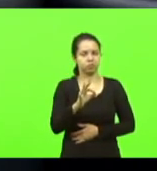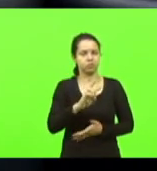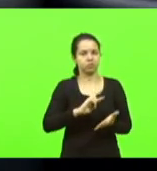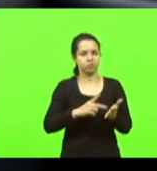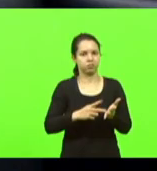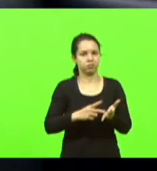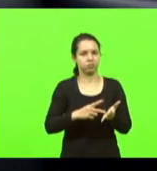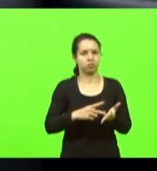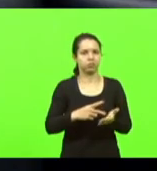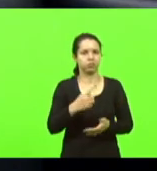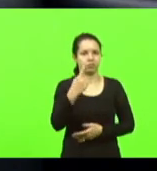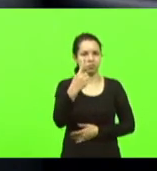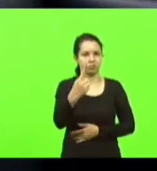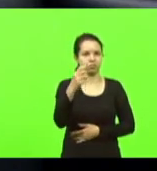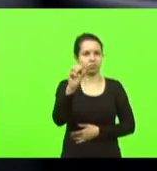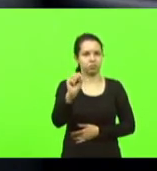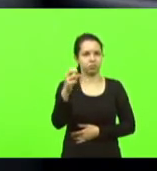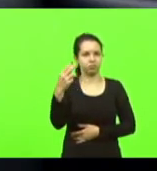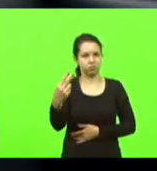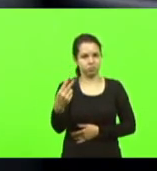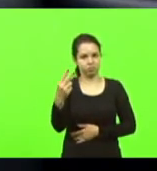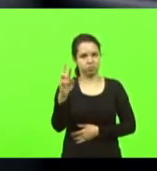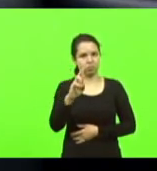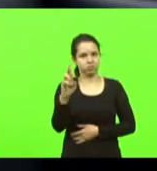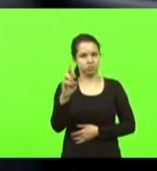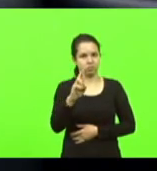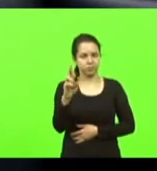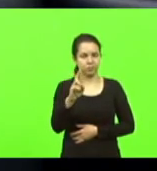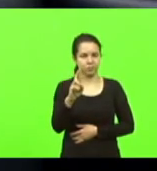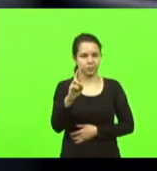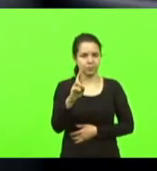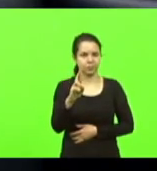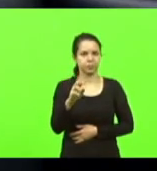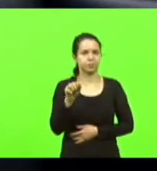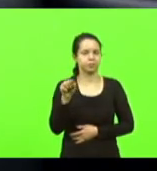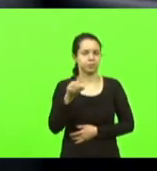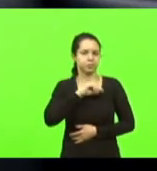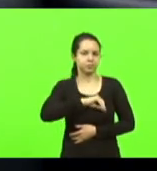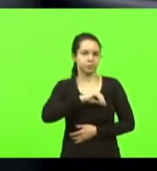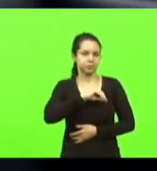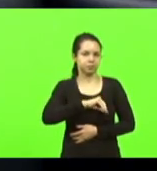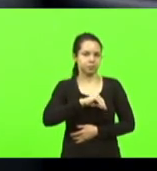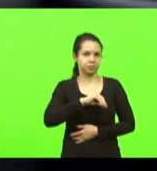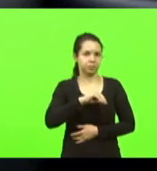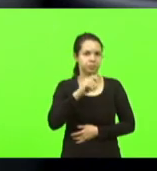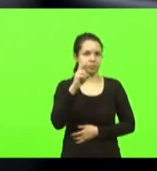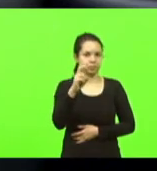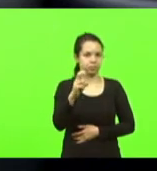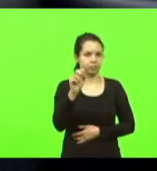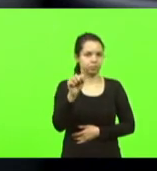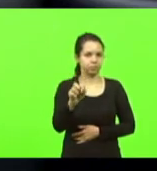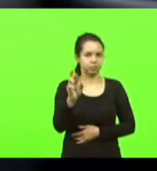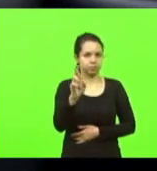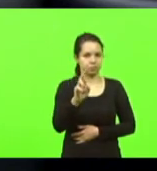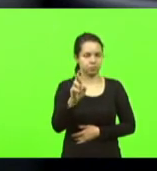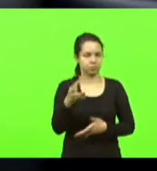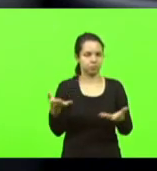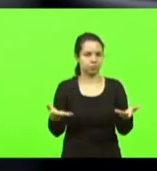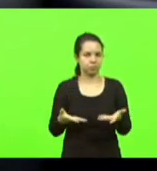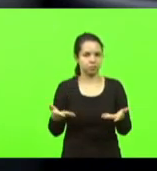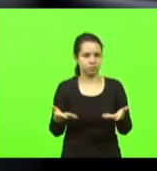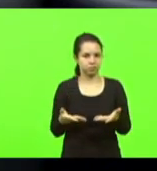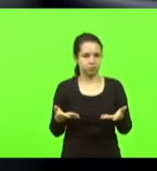será de 182 a um segurado que recebe r$ 5000 atualmente